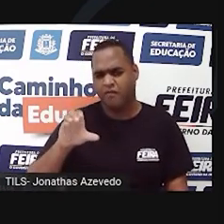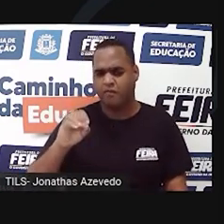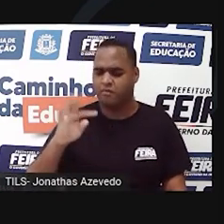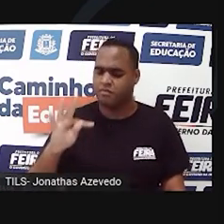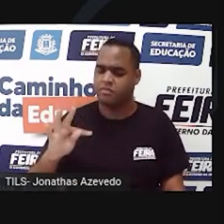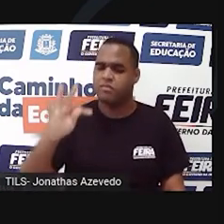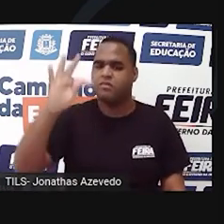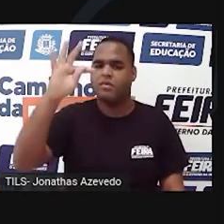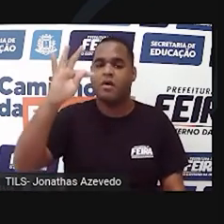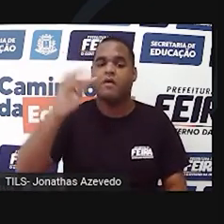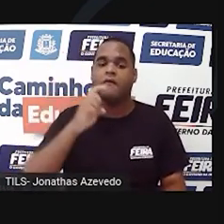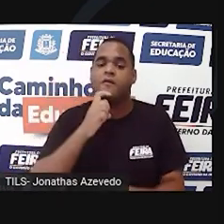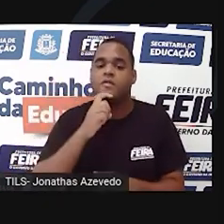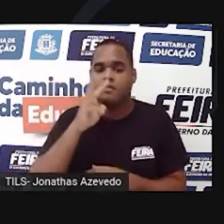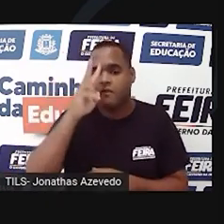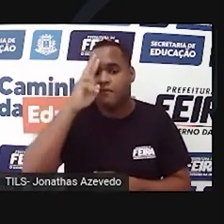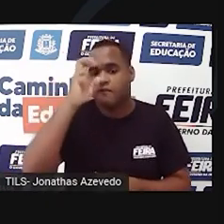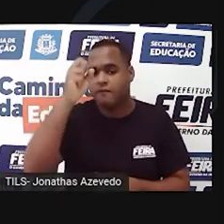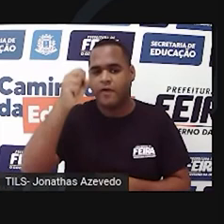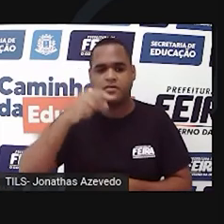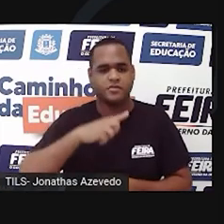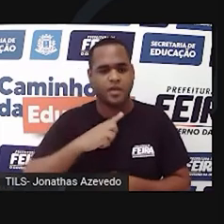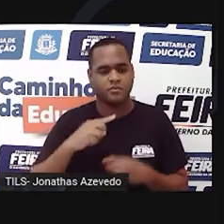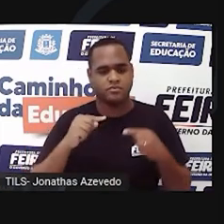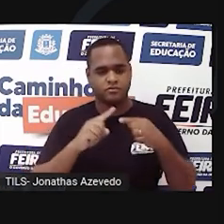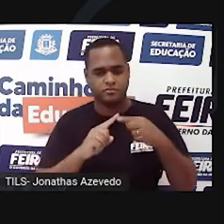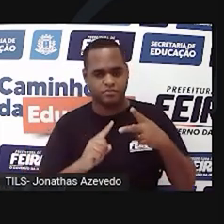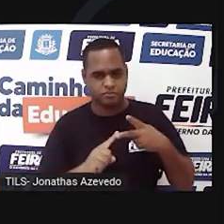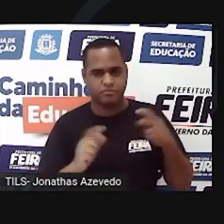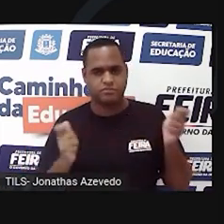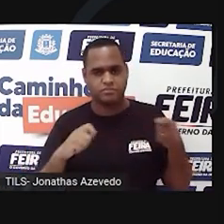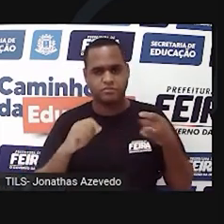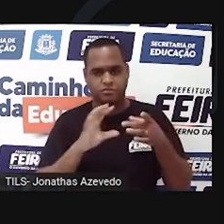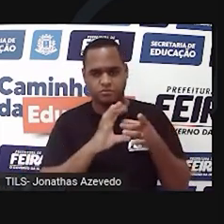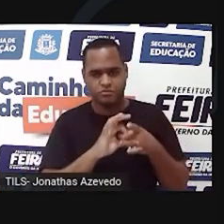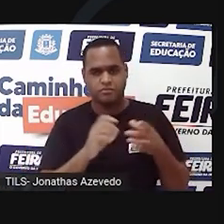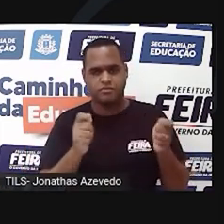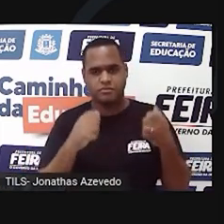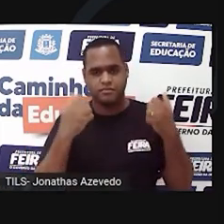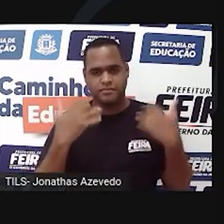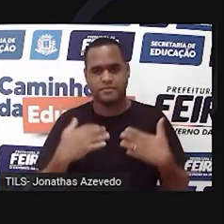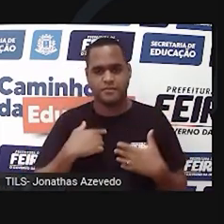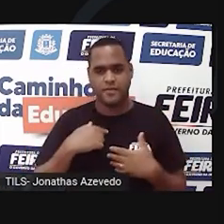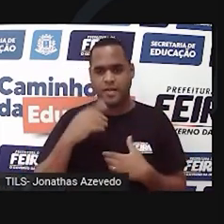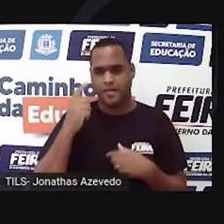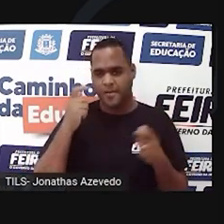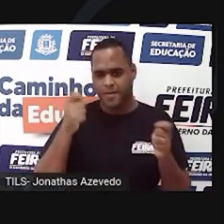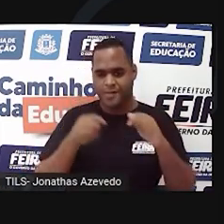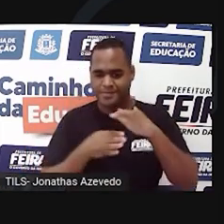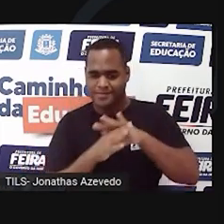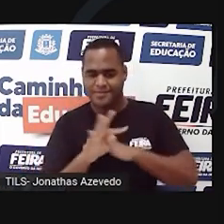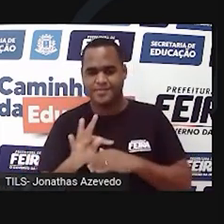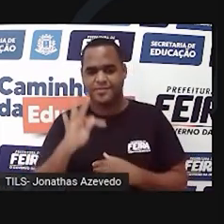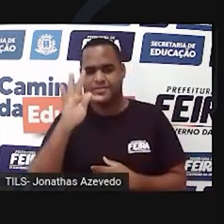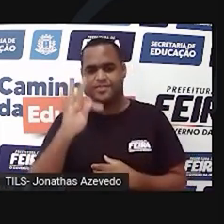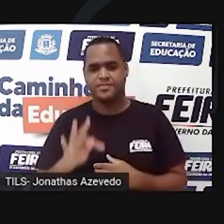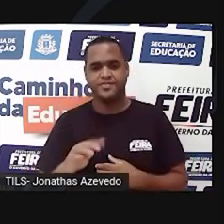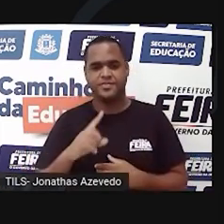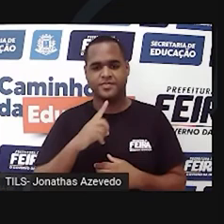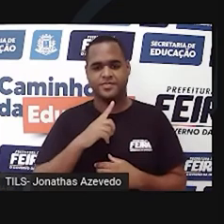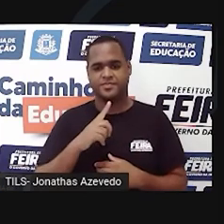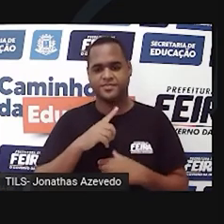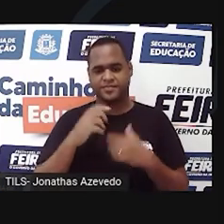Então, esses são alguns fatores que costumam influenciar na temperatura. E,